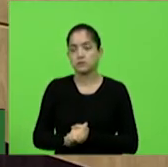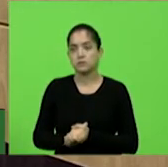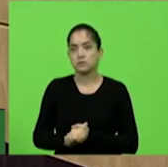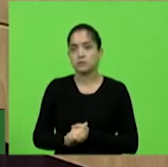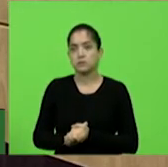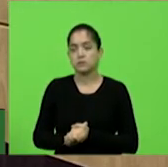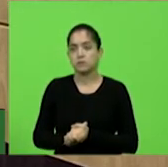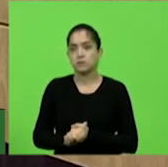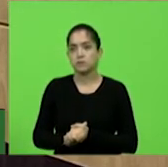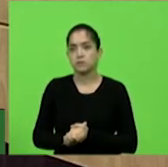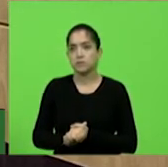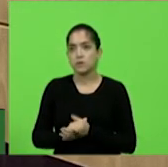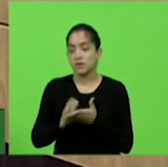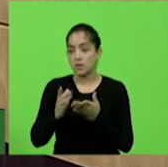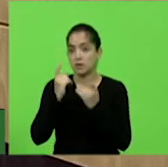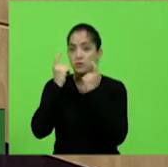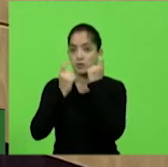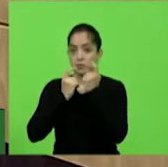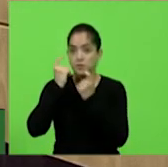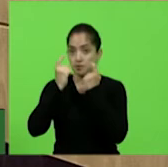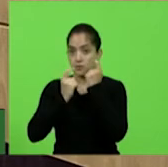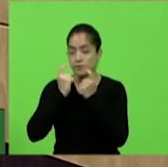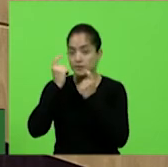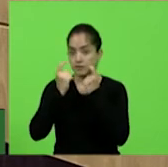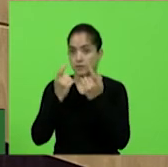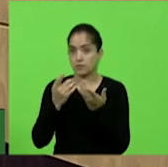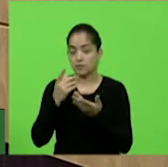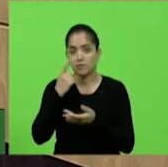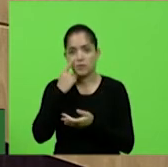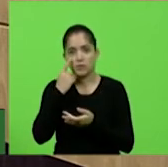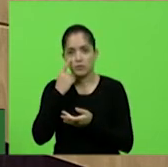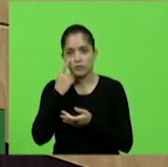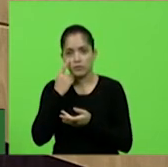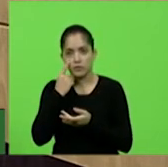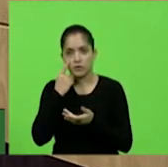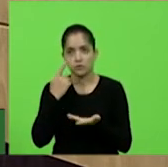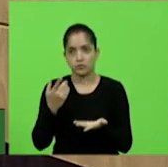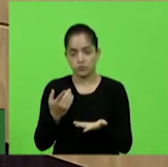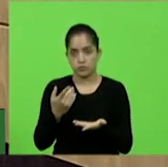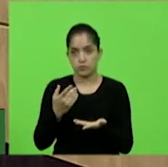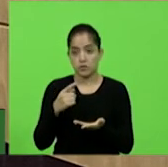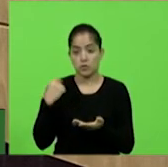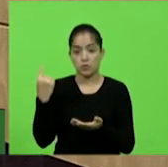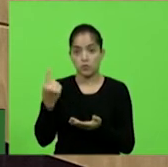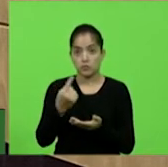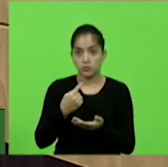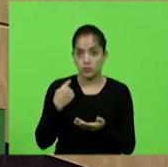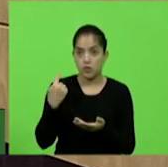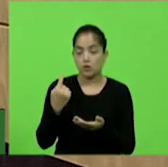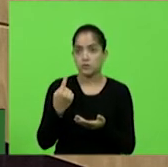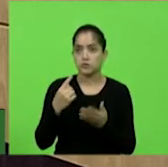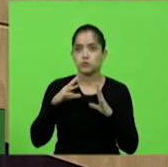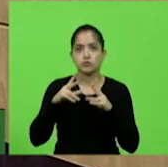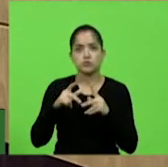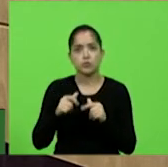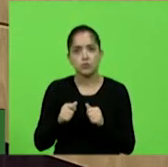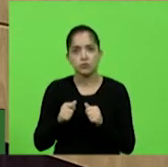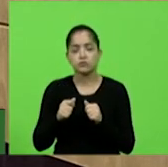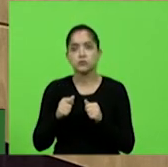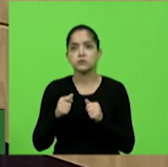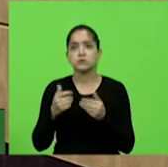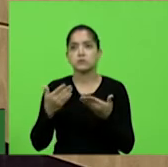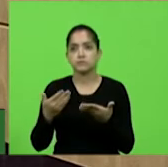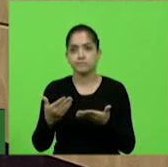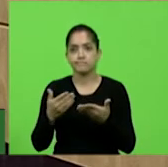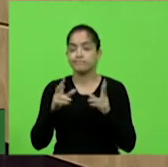mas eu tenho uma preocupação, deputado. Pelo que eu vejo, porque nós aqui, como Vossa Excelência falou, nós todos estamos envolvidos